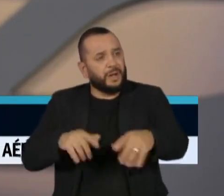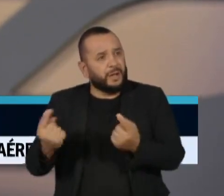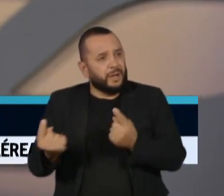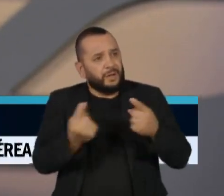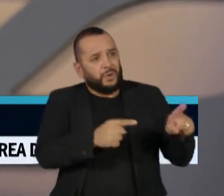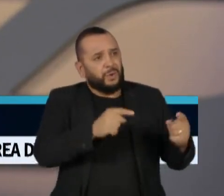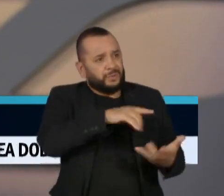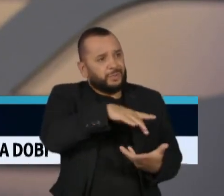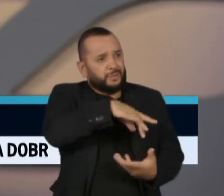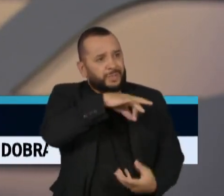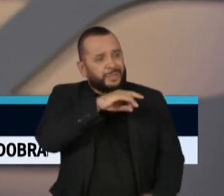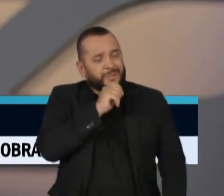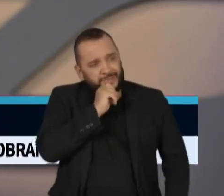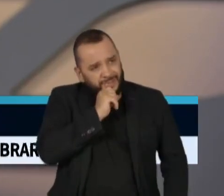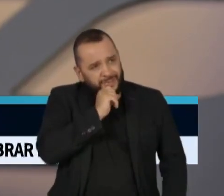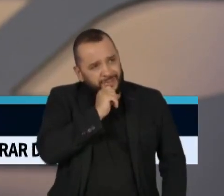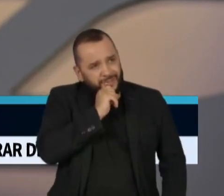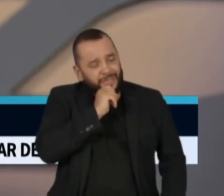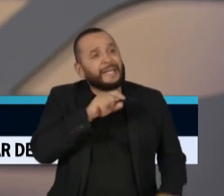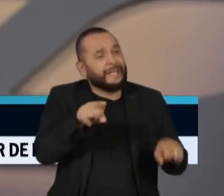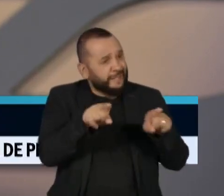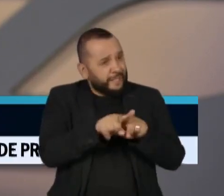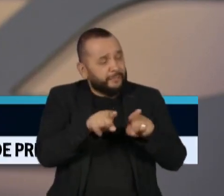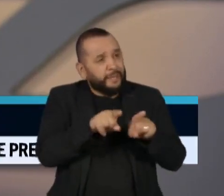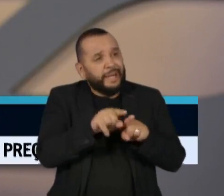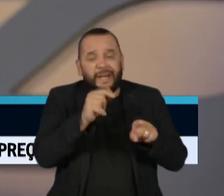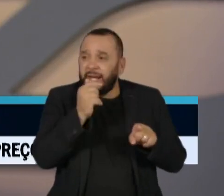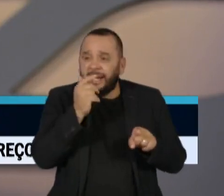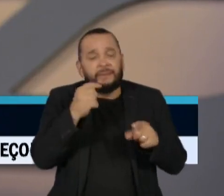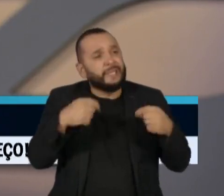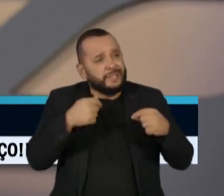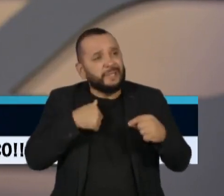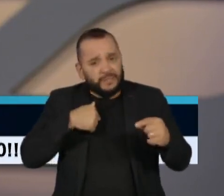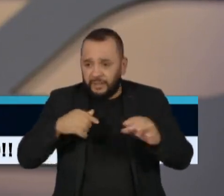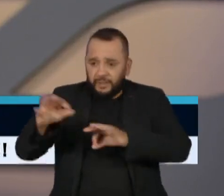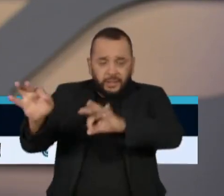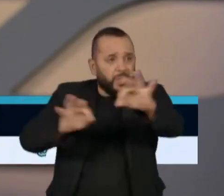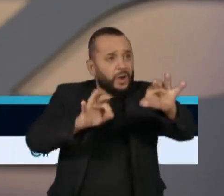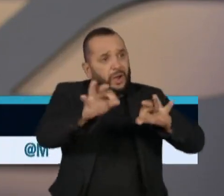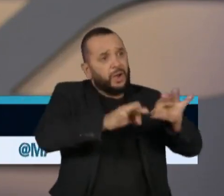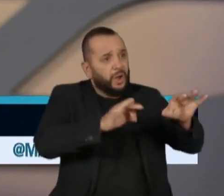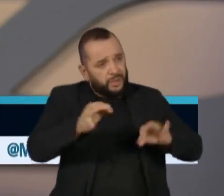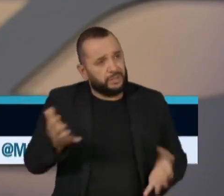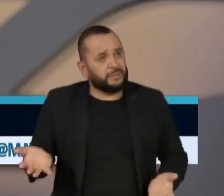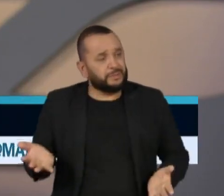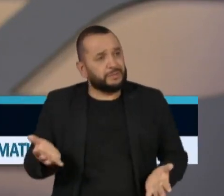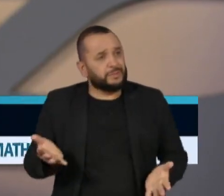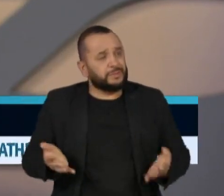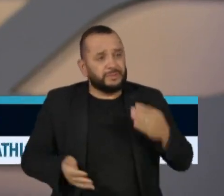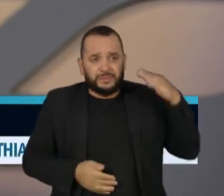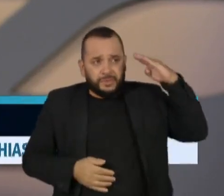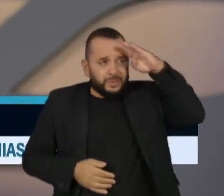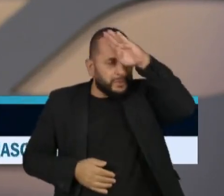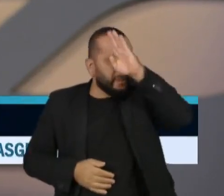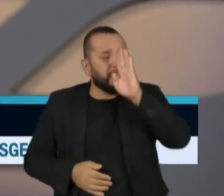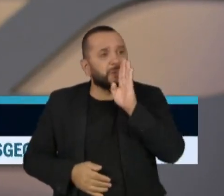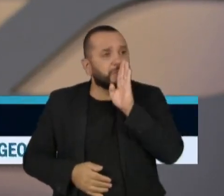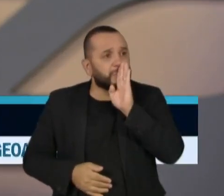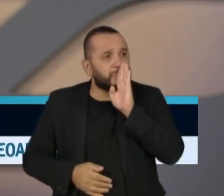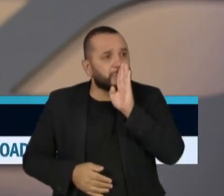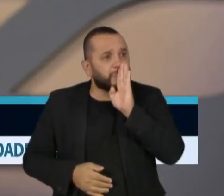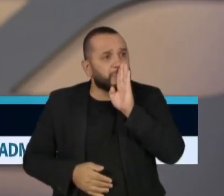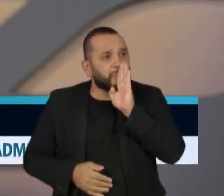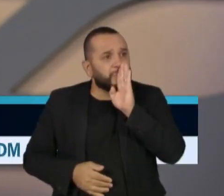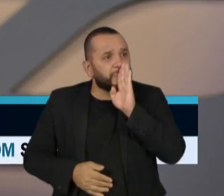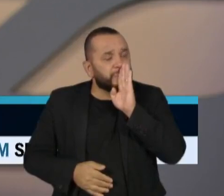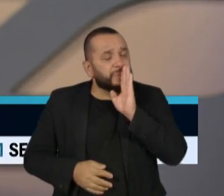e um certo princípio de ordem pública e ele mantém um silêncio absoluto e eu acho que é um silêncio